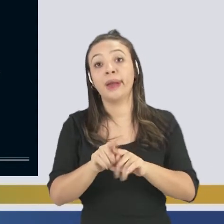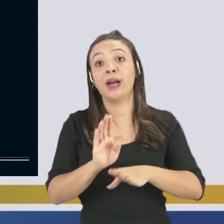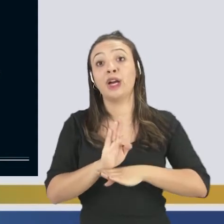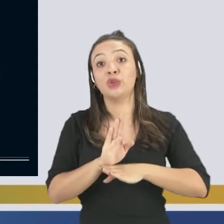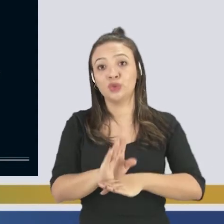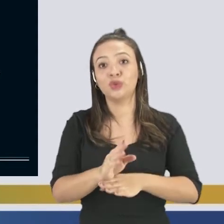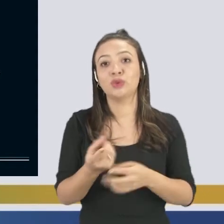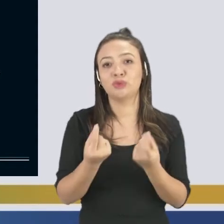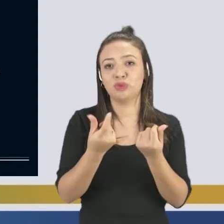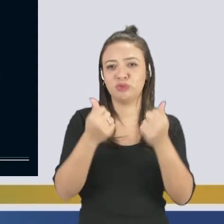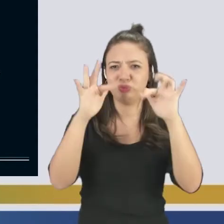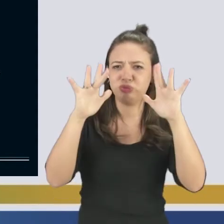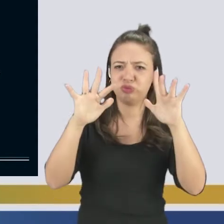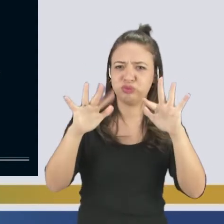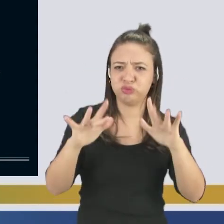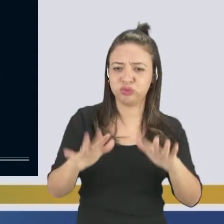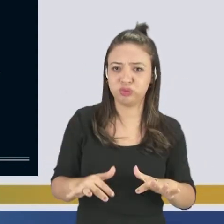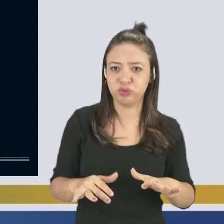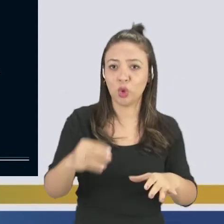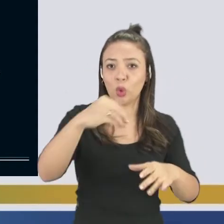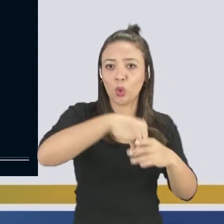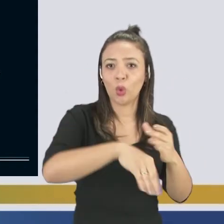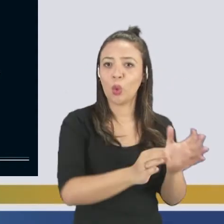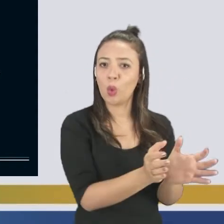entre os brasileiros mais pobres.